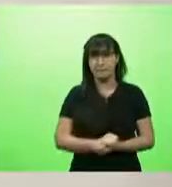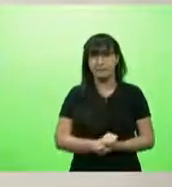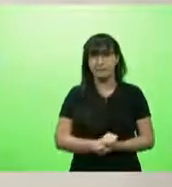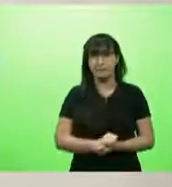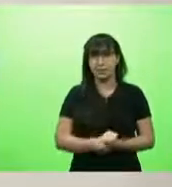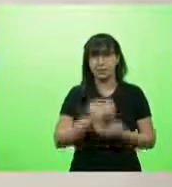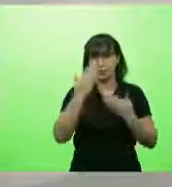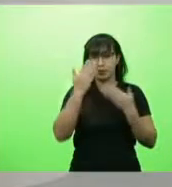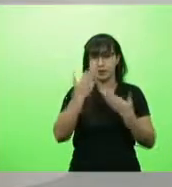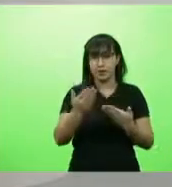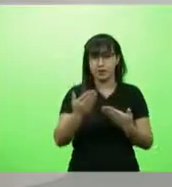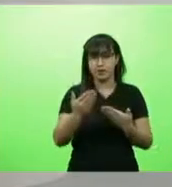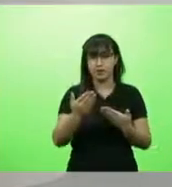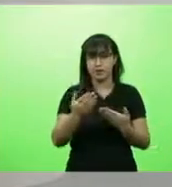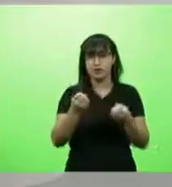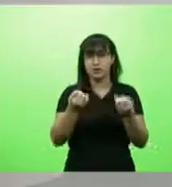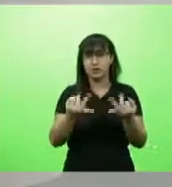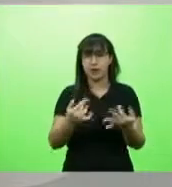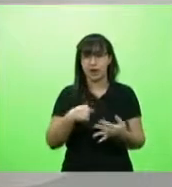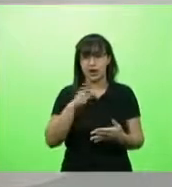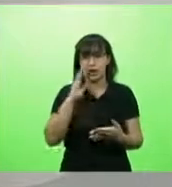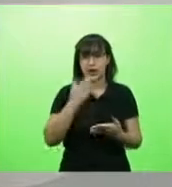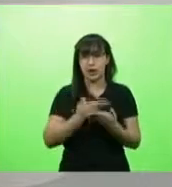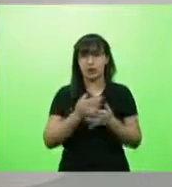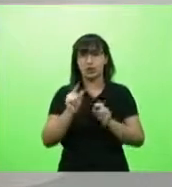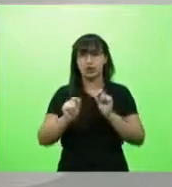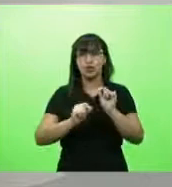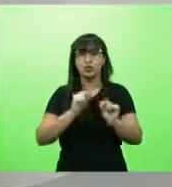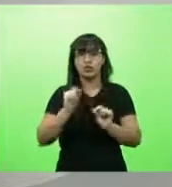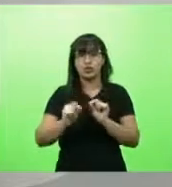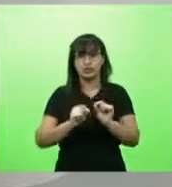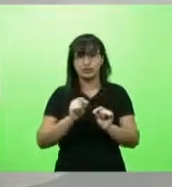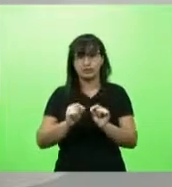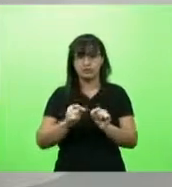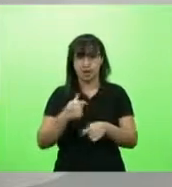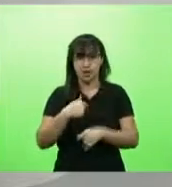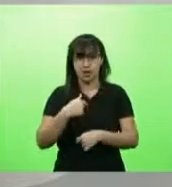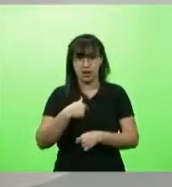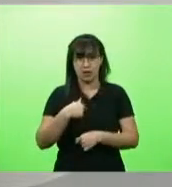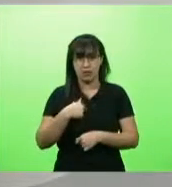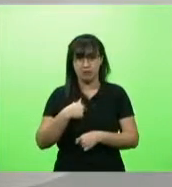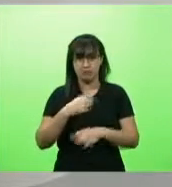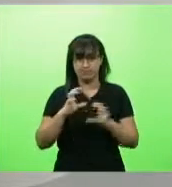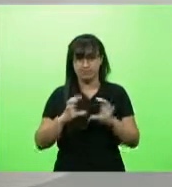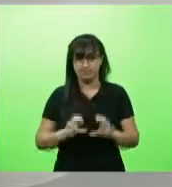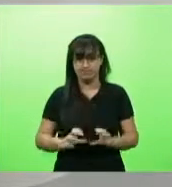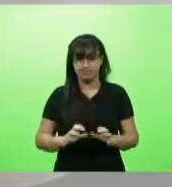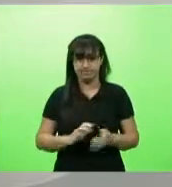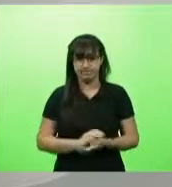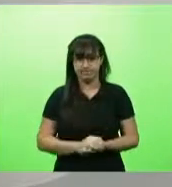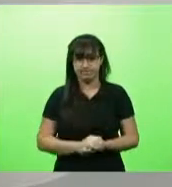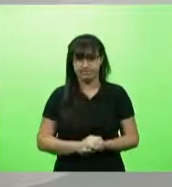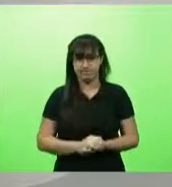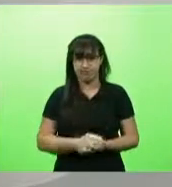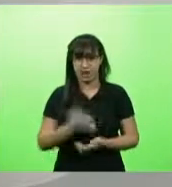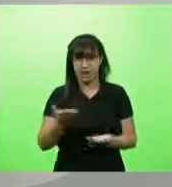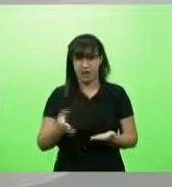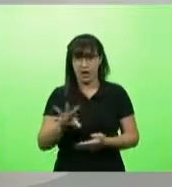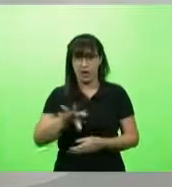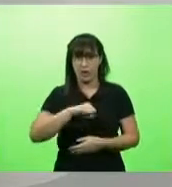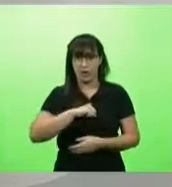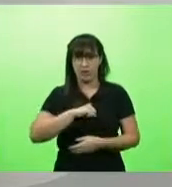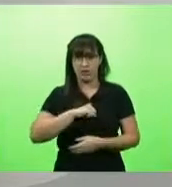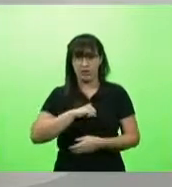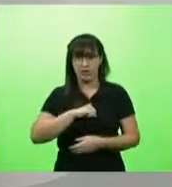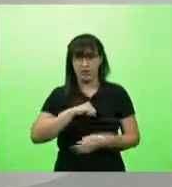meu amigo. Eu vou lhe dizer o que eu acredito sinceramente. Deputada Paulinha. Como cidadã, eu não acredito que a contaminação em